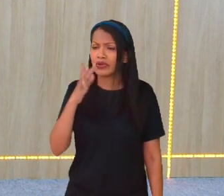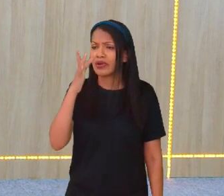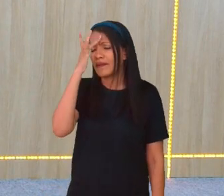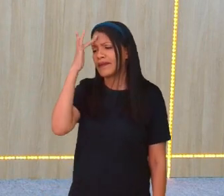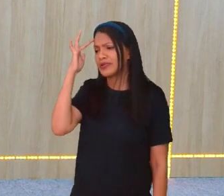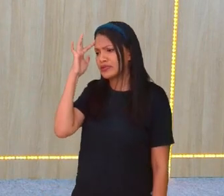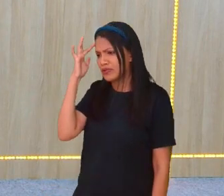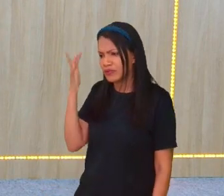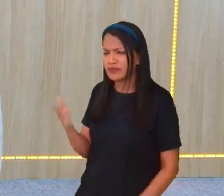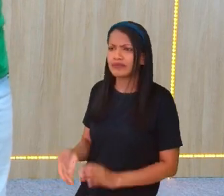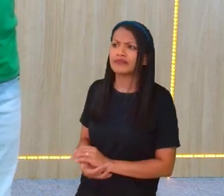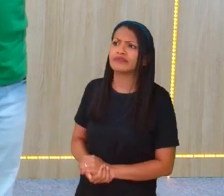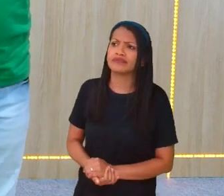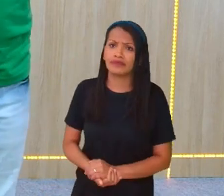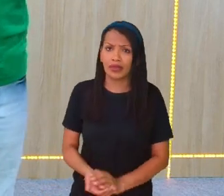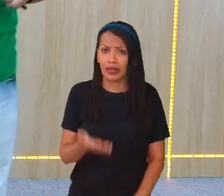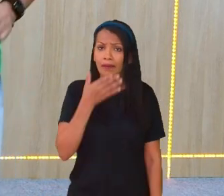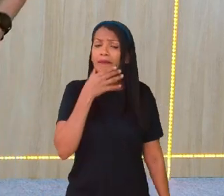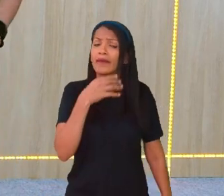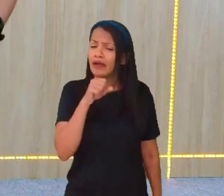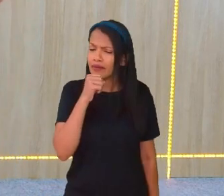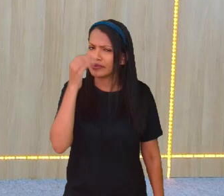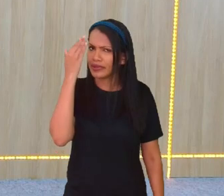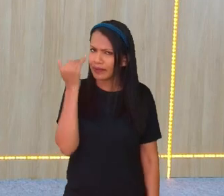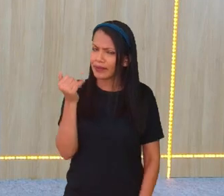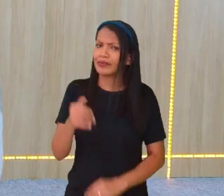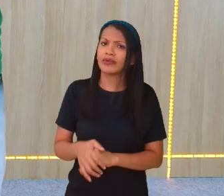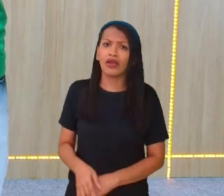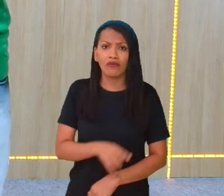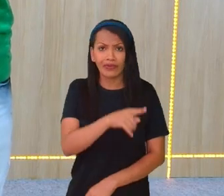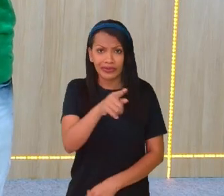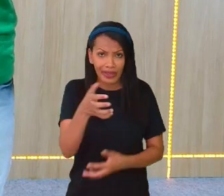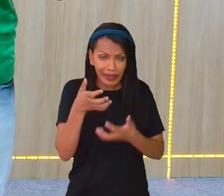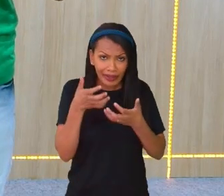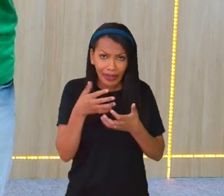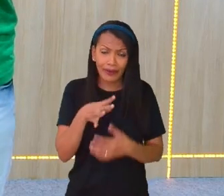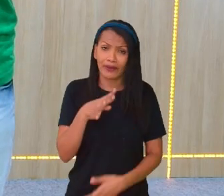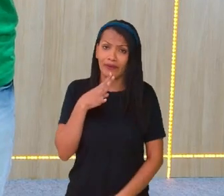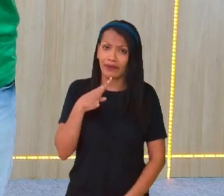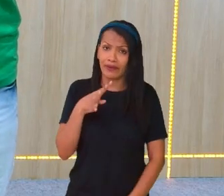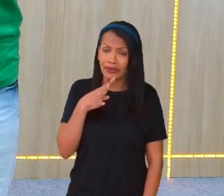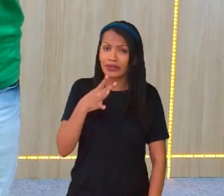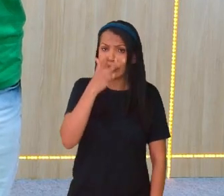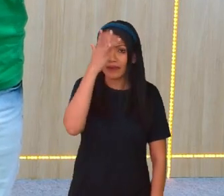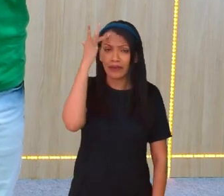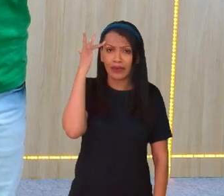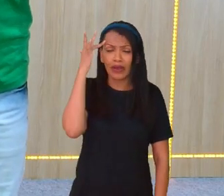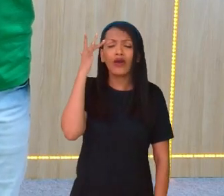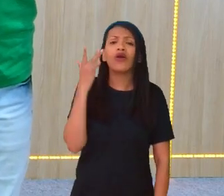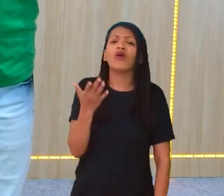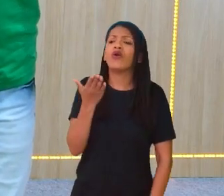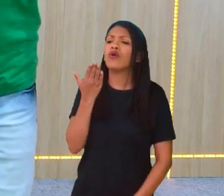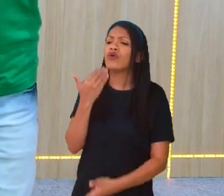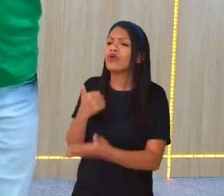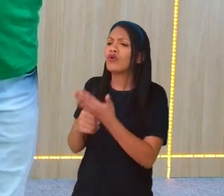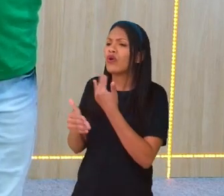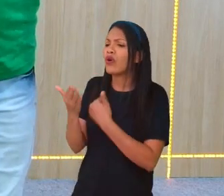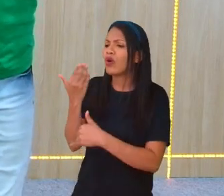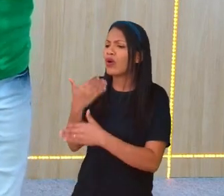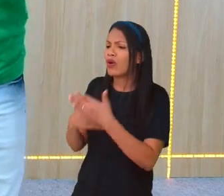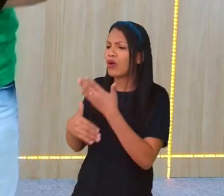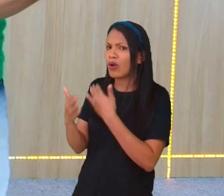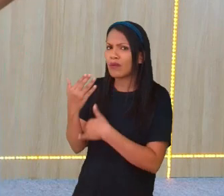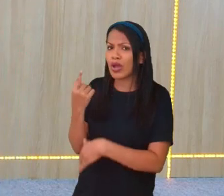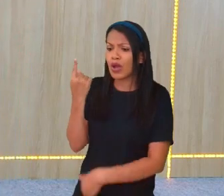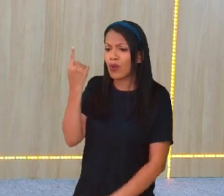Escuta esse ditado. Diga. Teu pai vai saber, seu José. Sim. Olha, quer conhecer uma pessoa, coma 1 quilo de sal